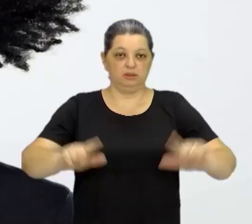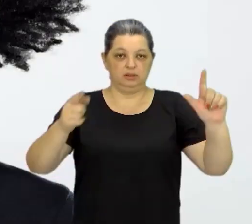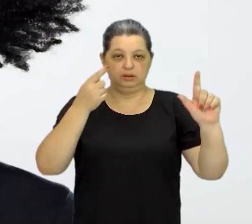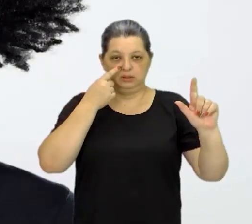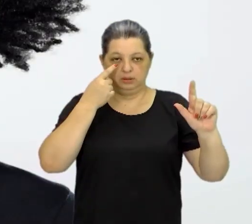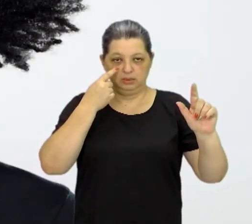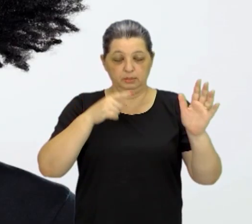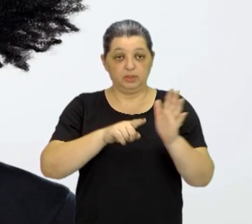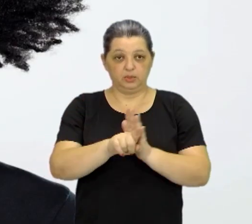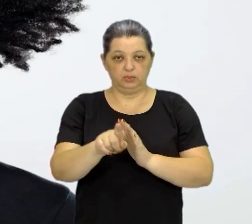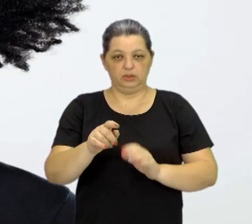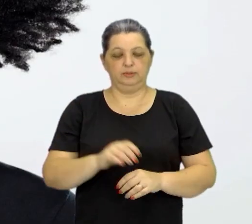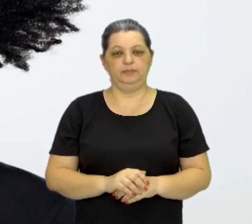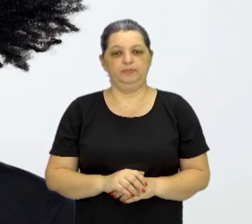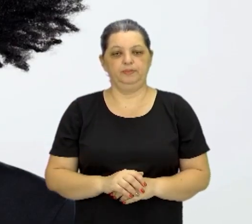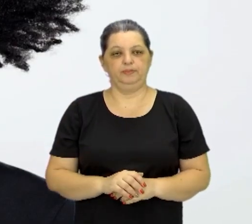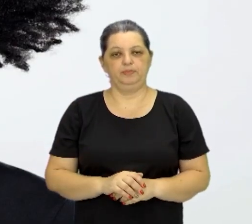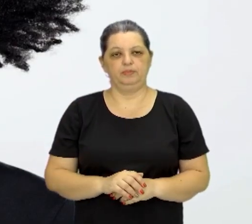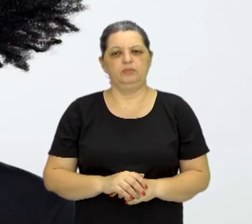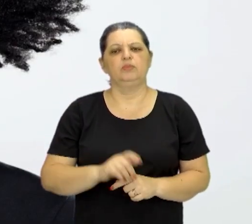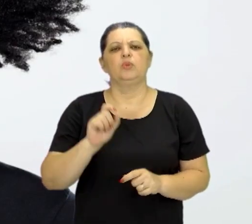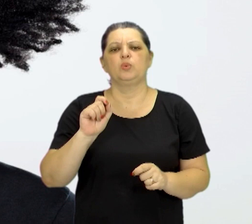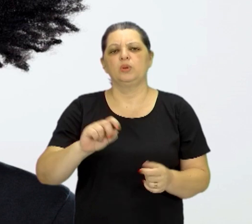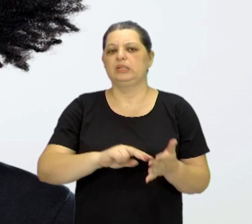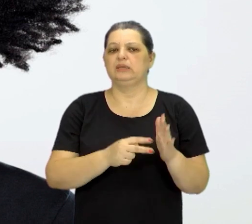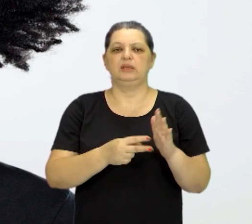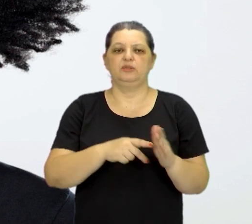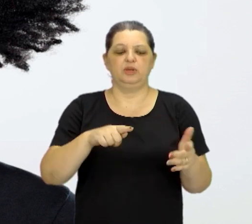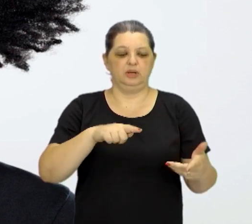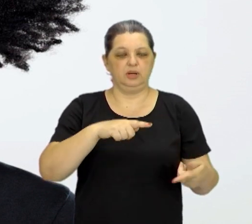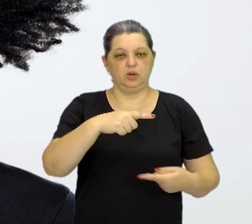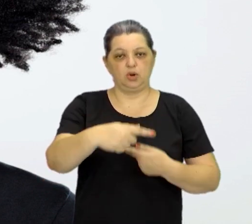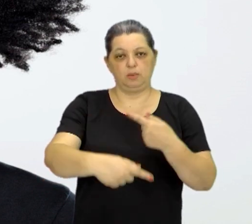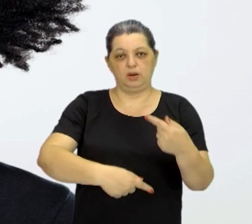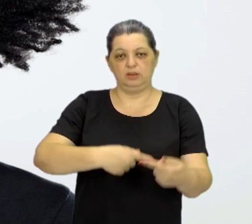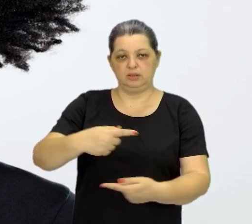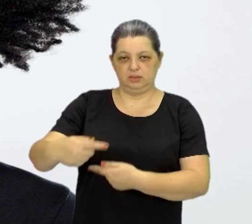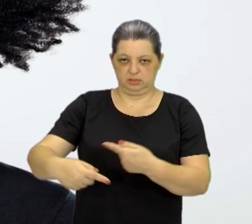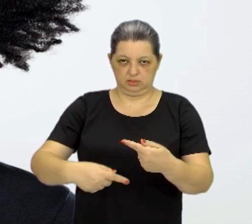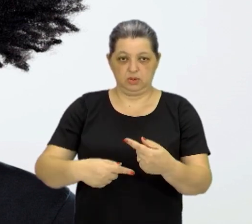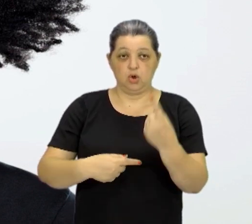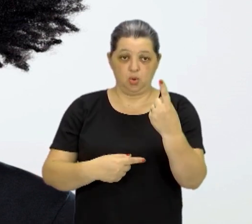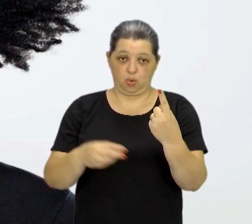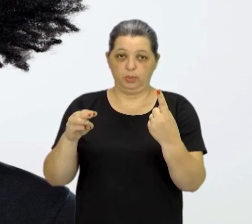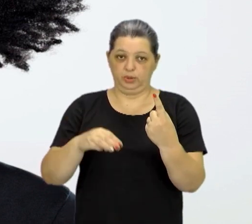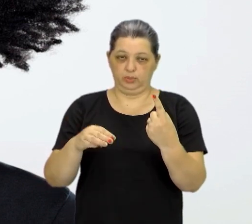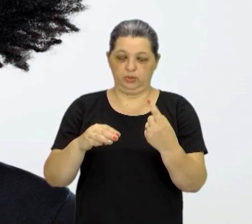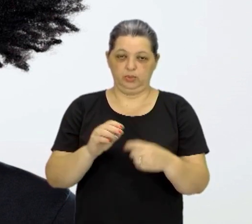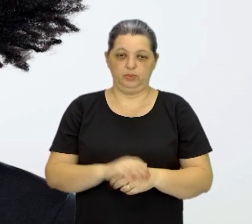uma questão, dá uma olhadinha lá. O que é globalização? E aí vou deixar 2 minutos, 1 minuto.